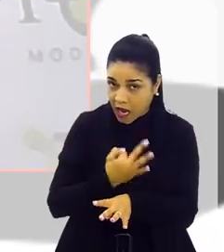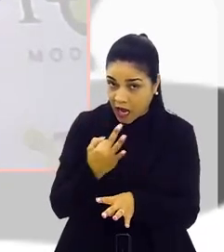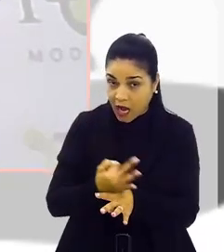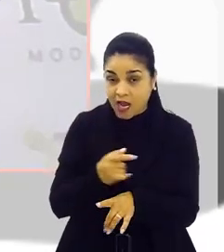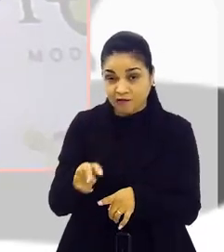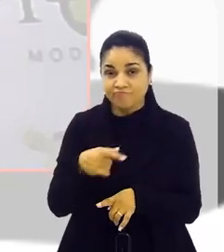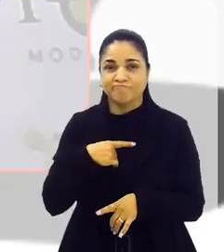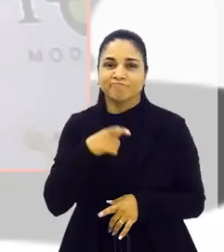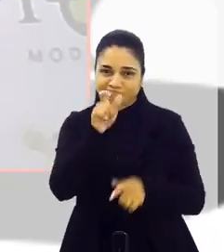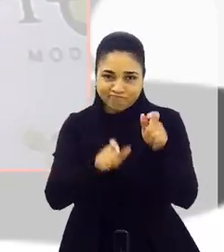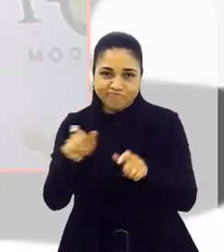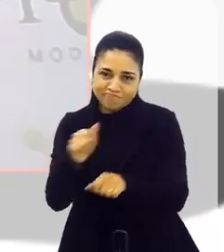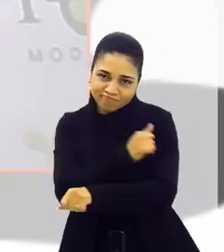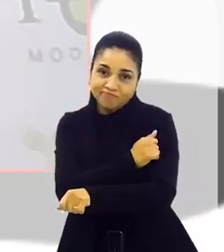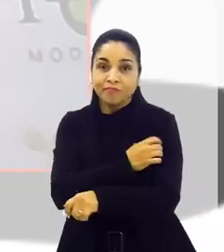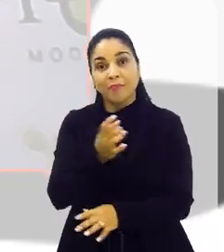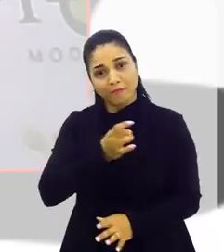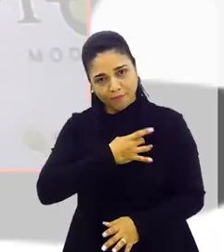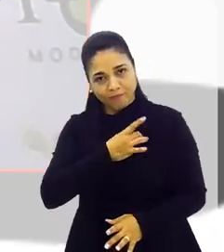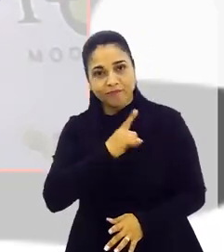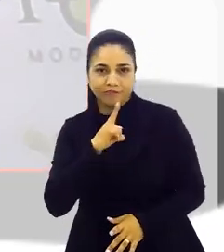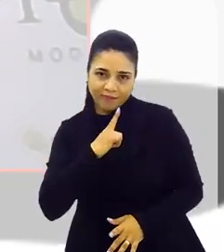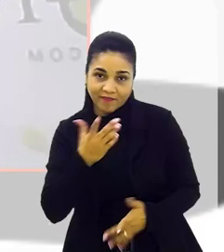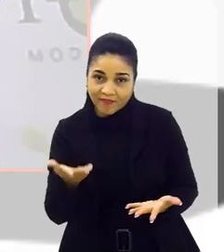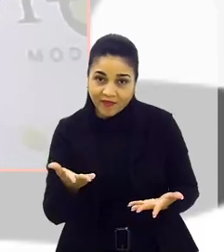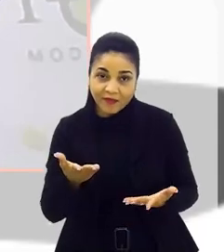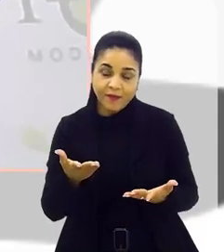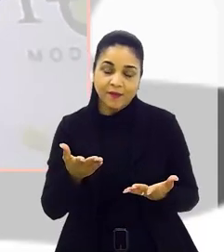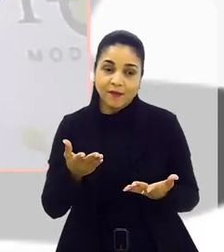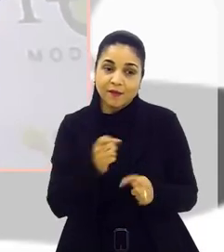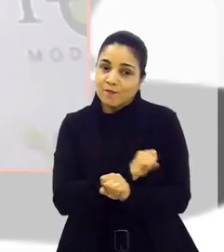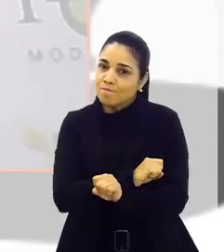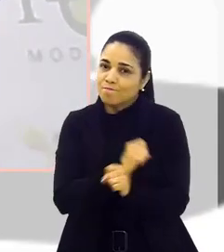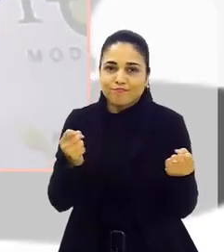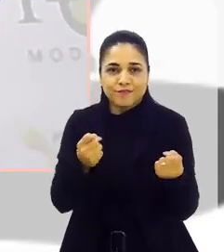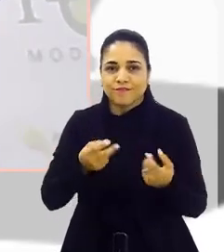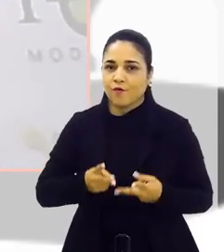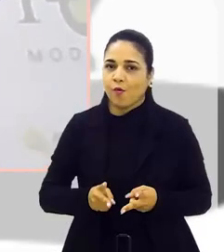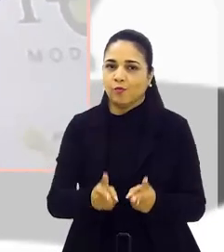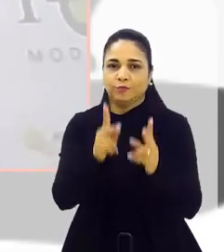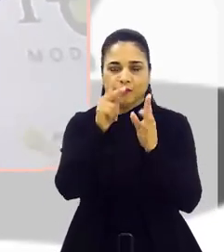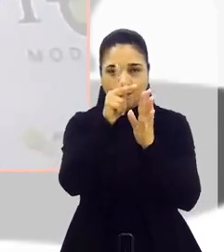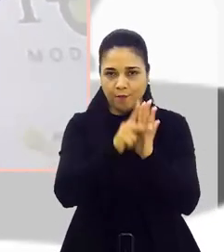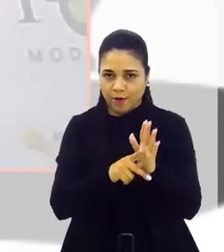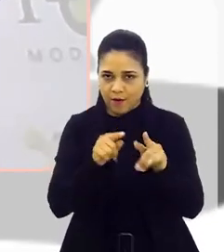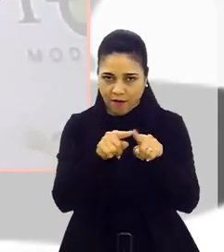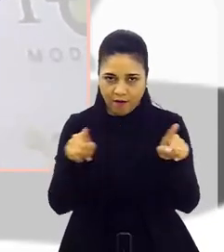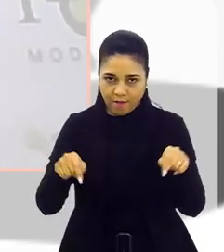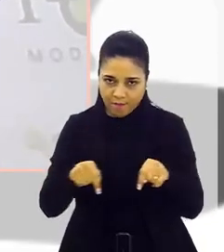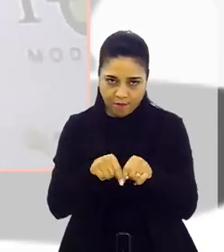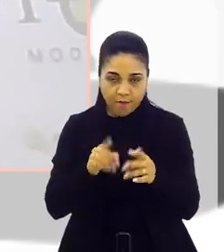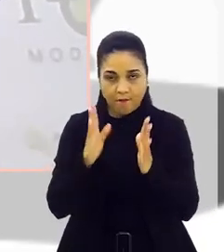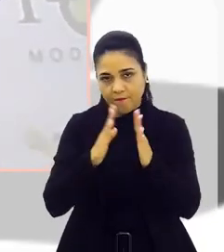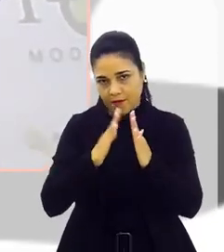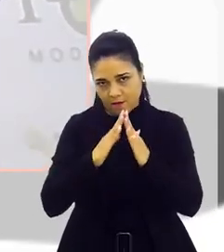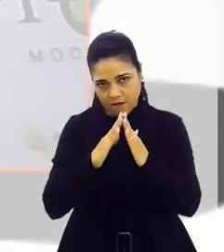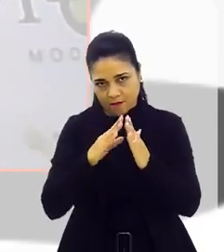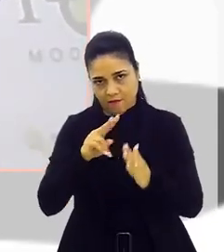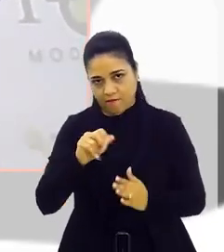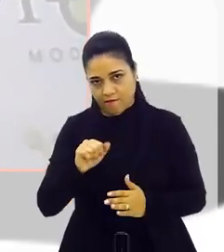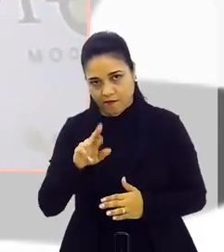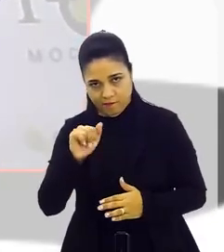vida e tem uns meninos que têm medo de cachorro. E eu Sim. falei: caramba, agora não tem como mais continuar. Fiquei com o projeto